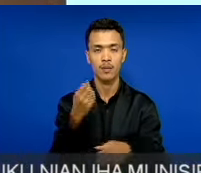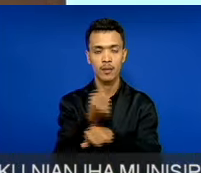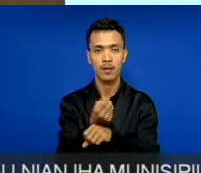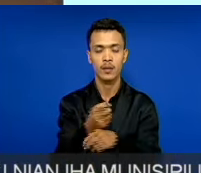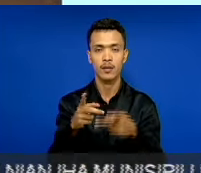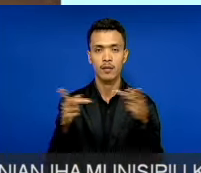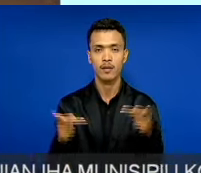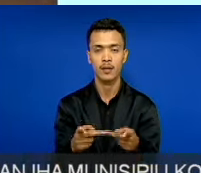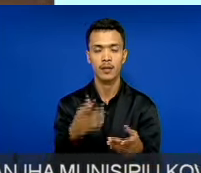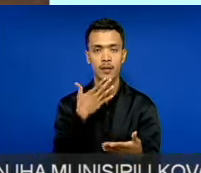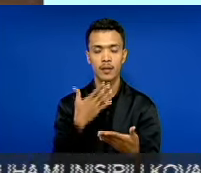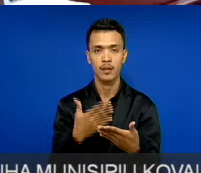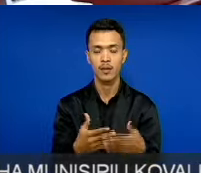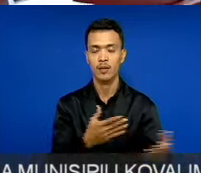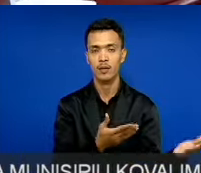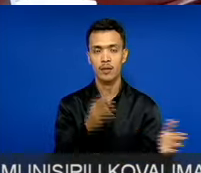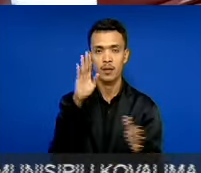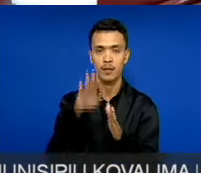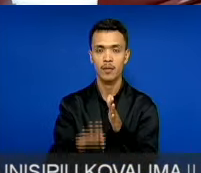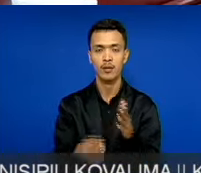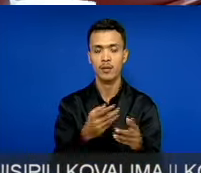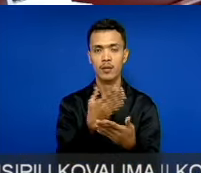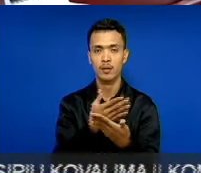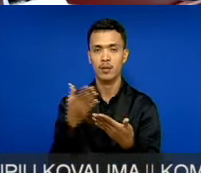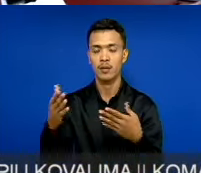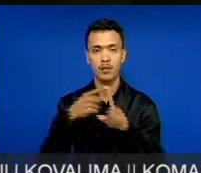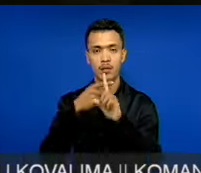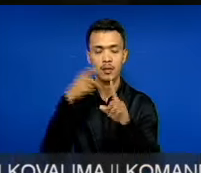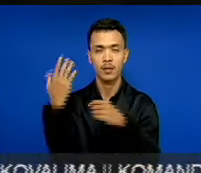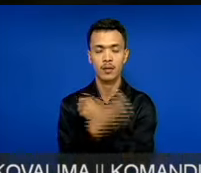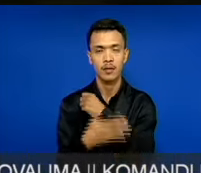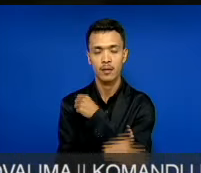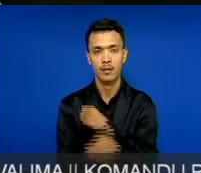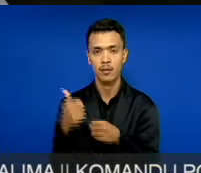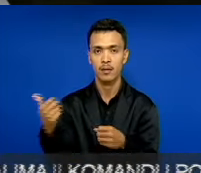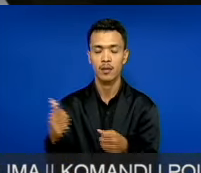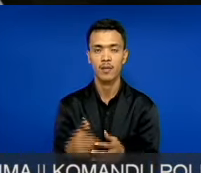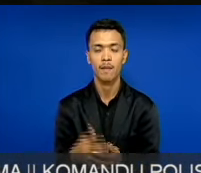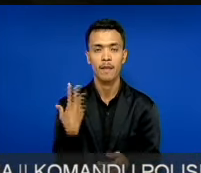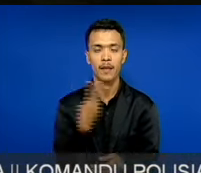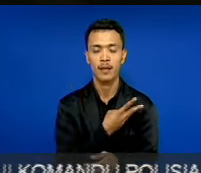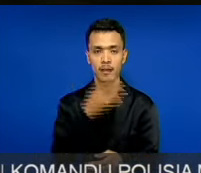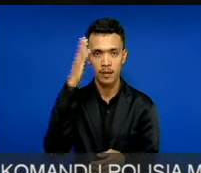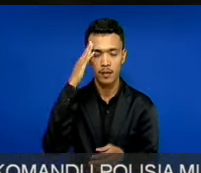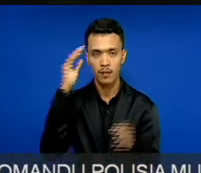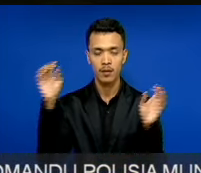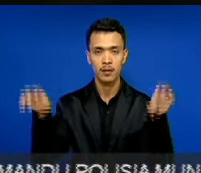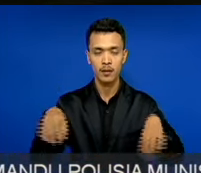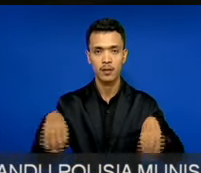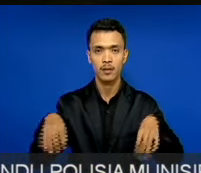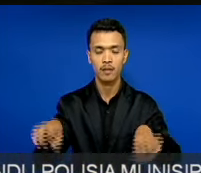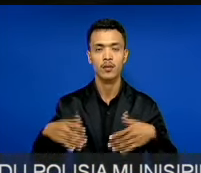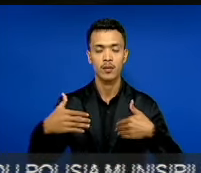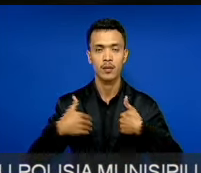onde há menos produto importação. E também que até emprego. O todo tem que dar a